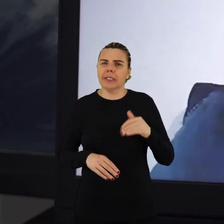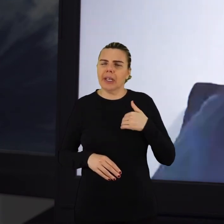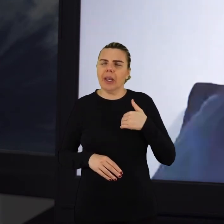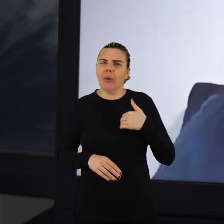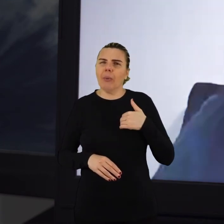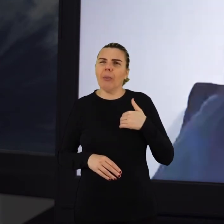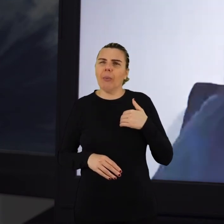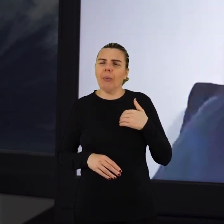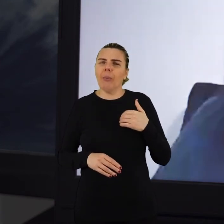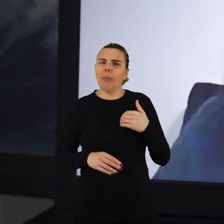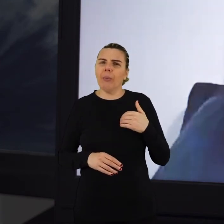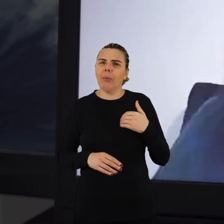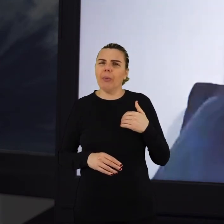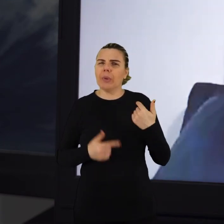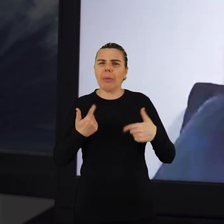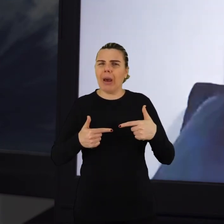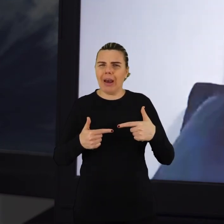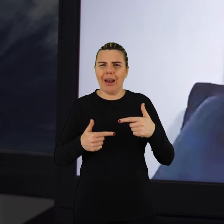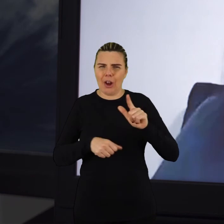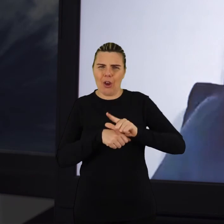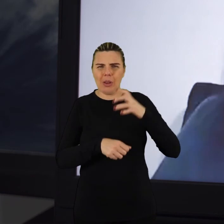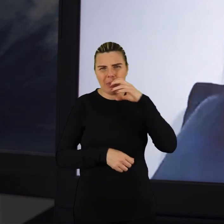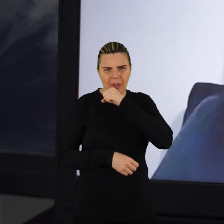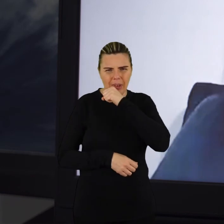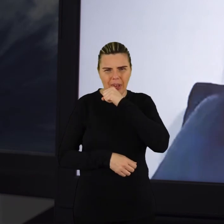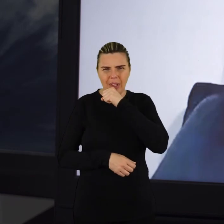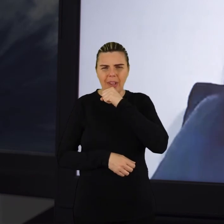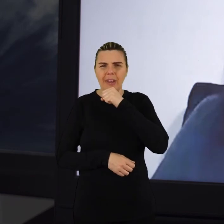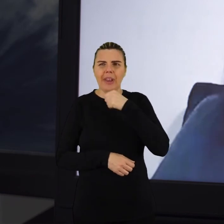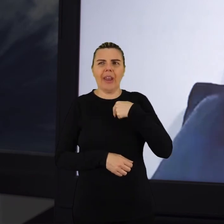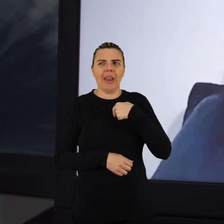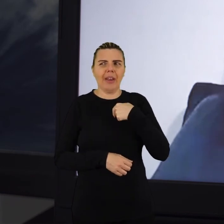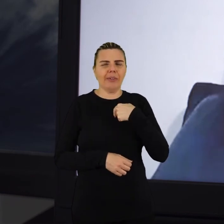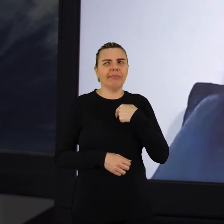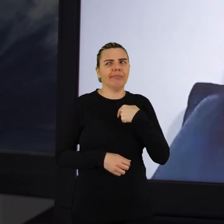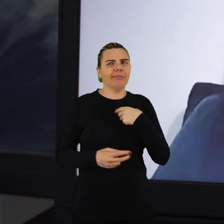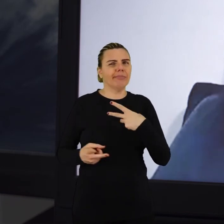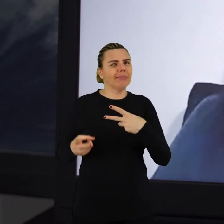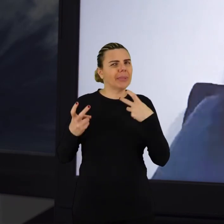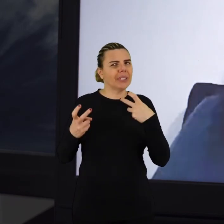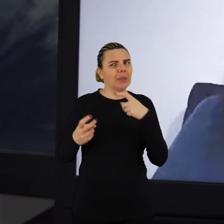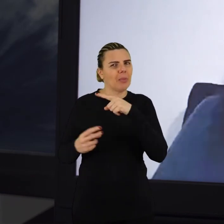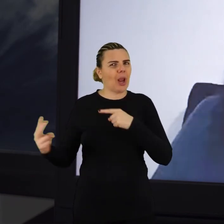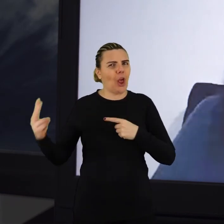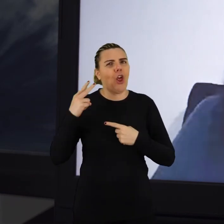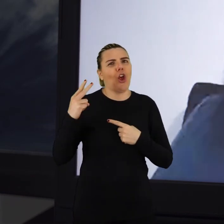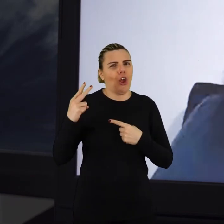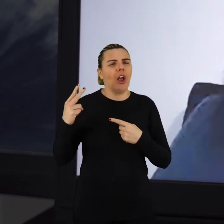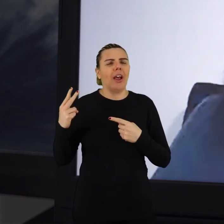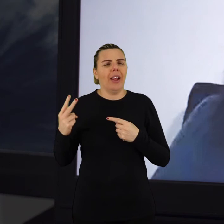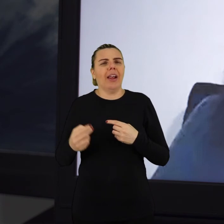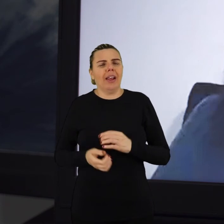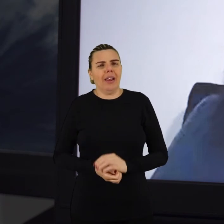eu tô no balcão da padaria e eu sinto, sabe, que ele tá me olhando.